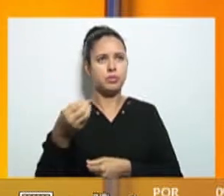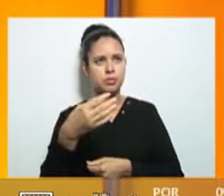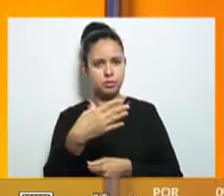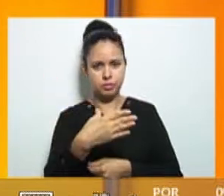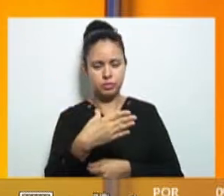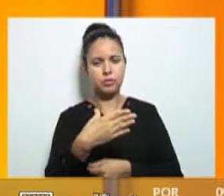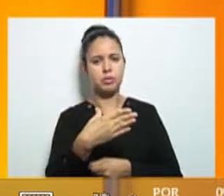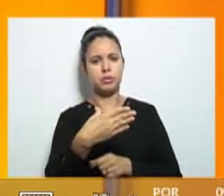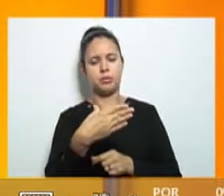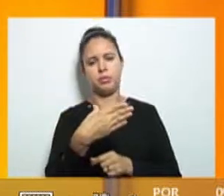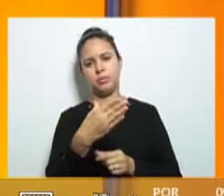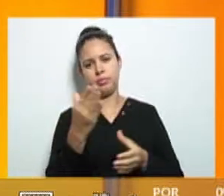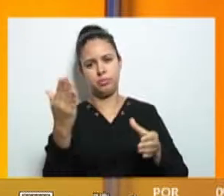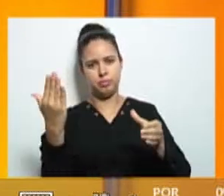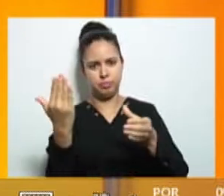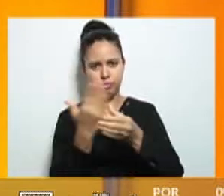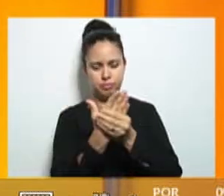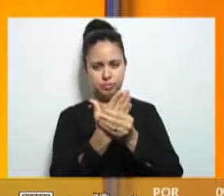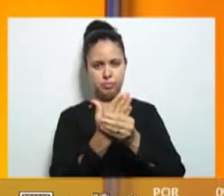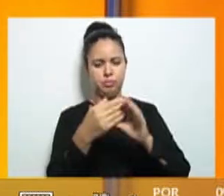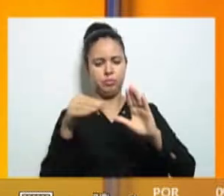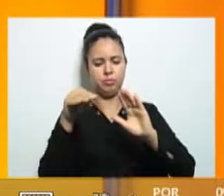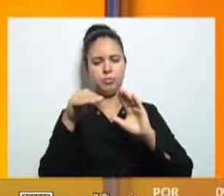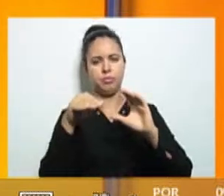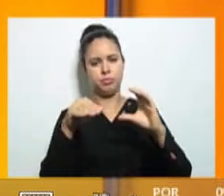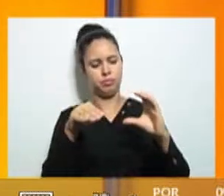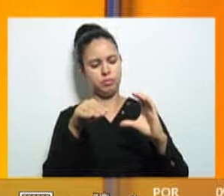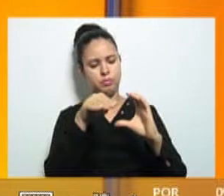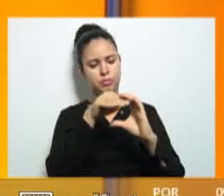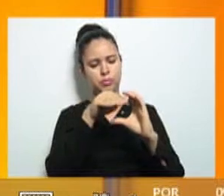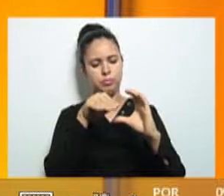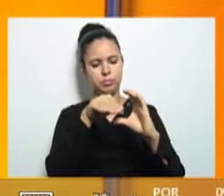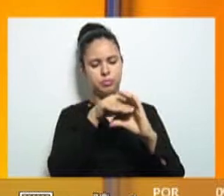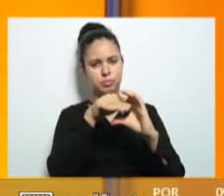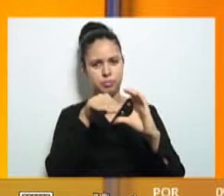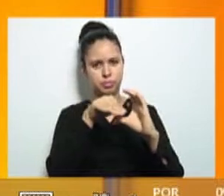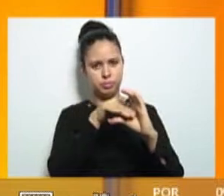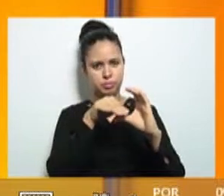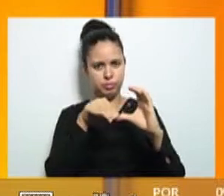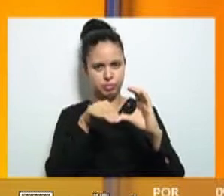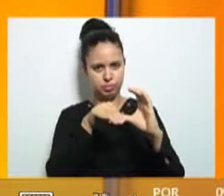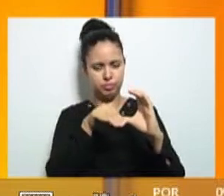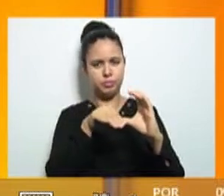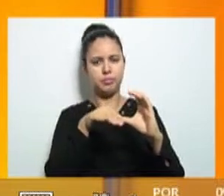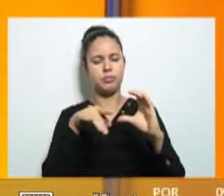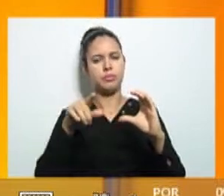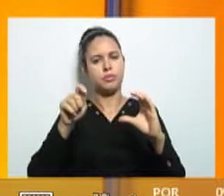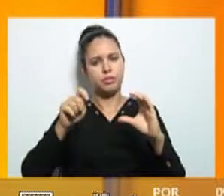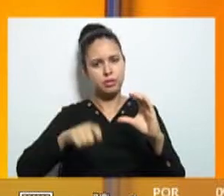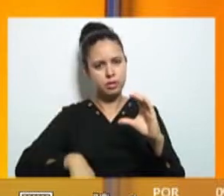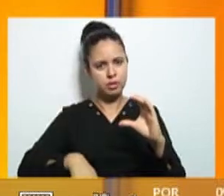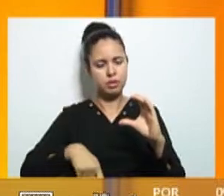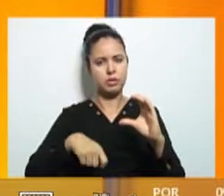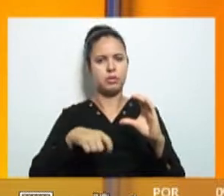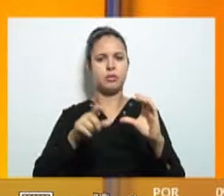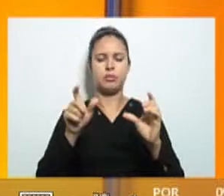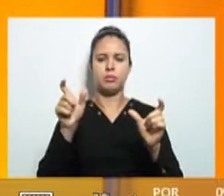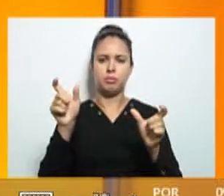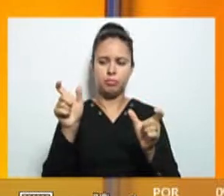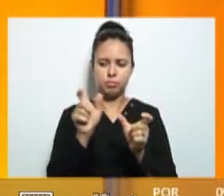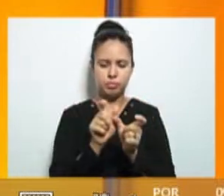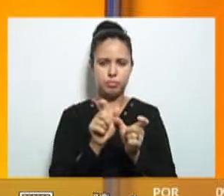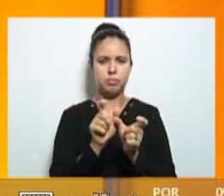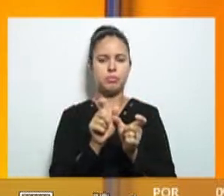pasta, tá, gente? Essa pasta vem numa maletinha compactada, tem um cinto ali, não sei se dá para vocês enxergarem direito, já peço desculpa aí para